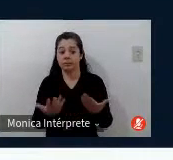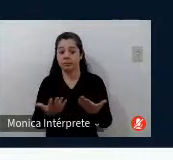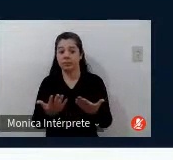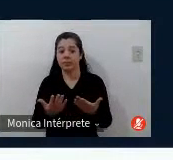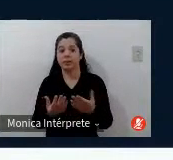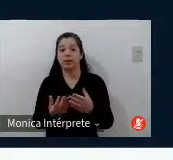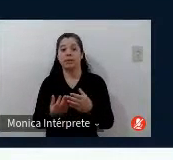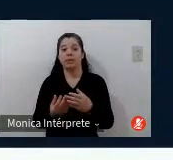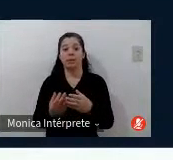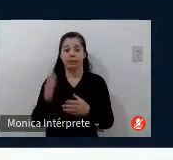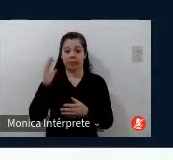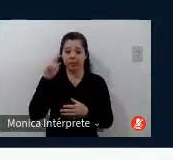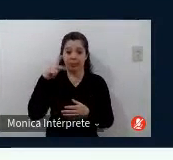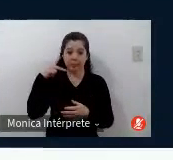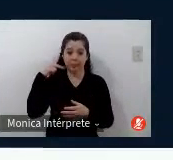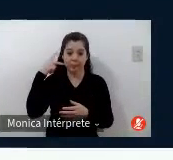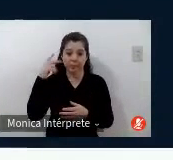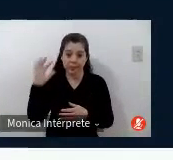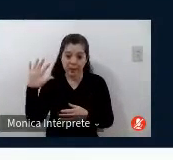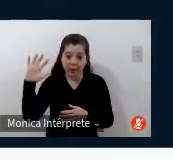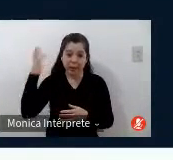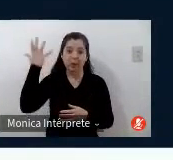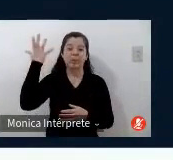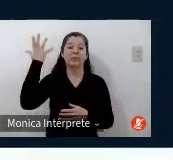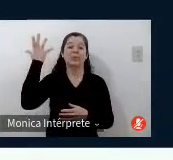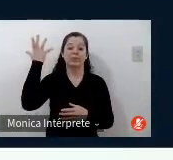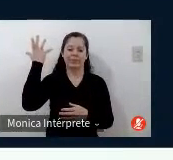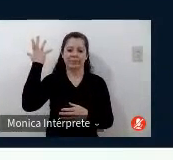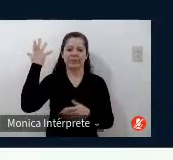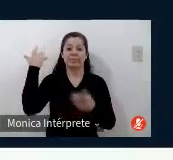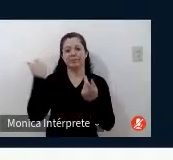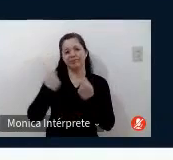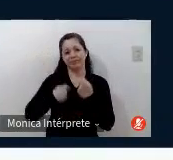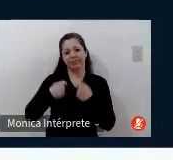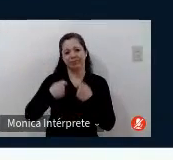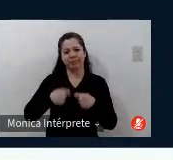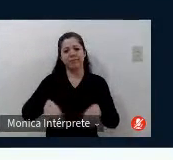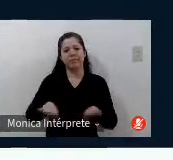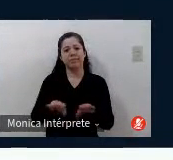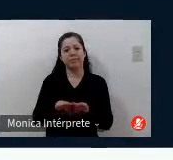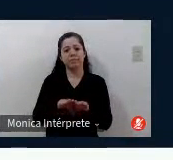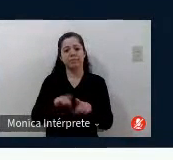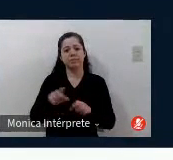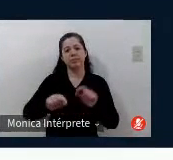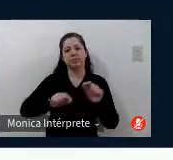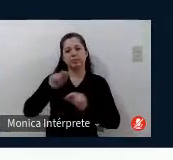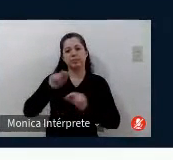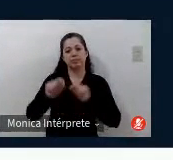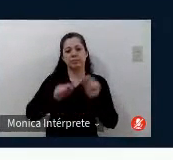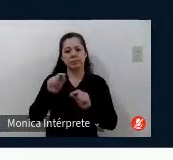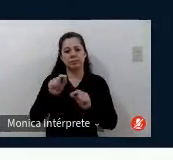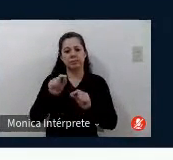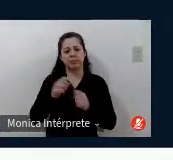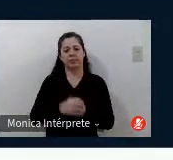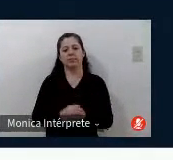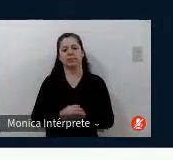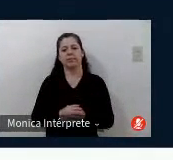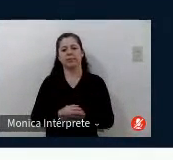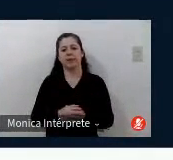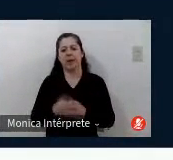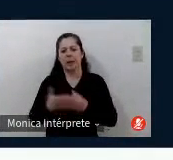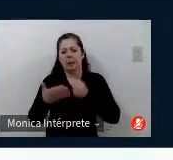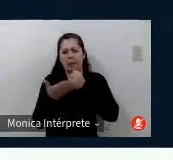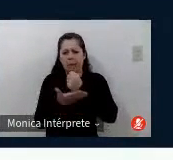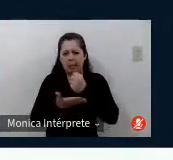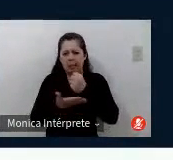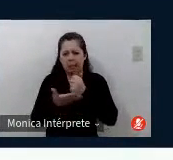primeiro que tem que comprar, né, é a, né, nós temos comprar a ideia, né, digamos assim, né, também é a alta